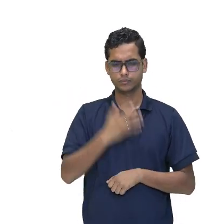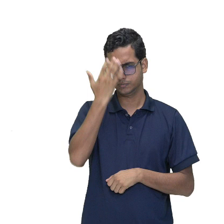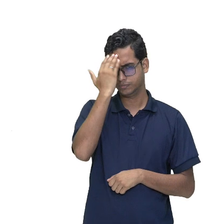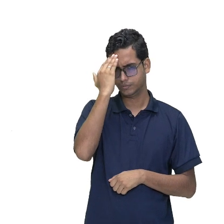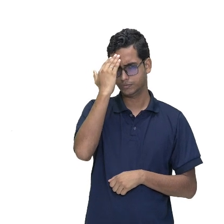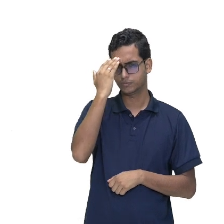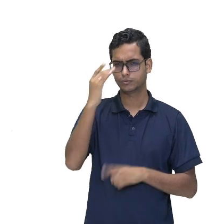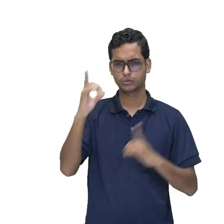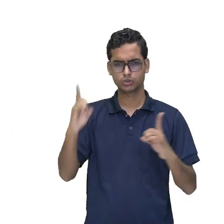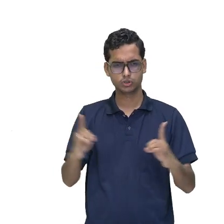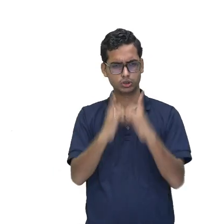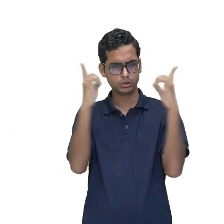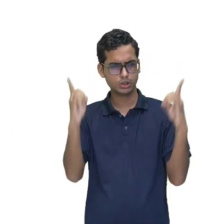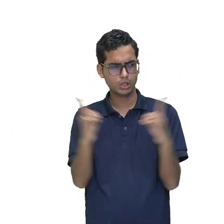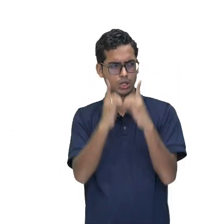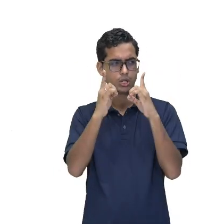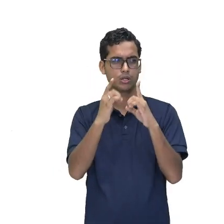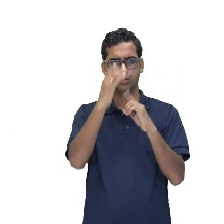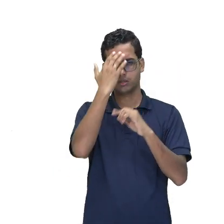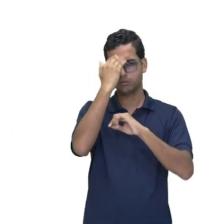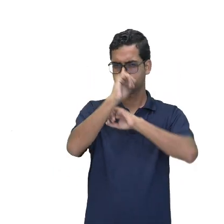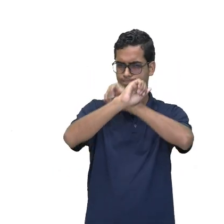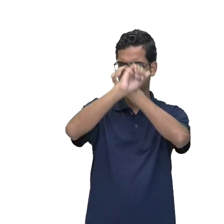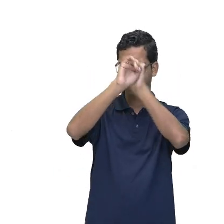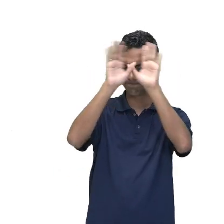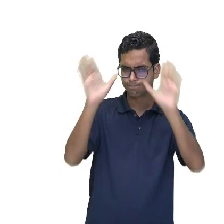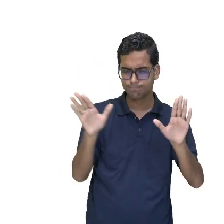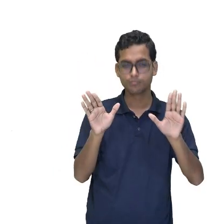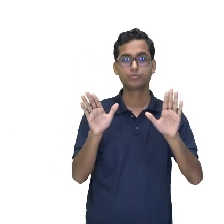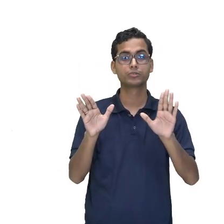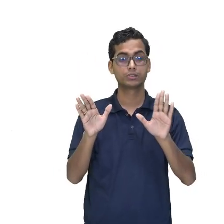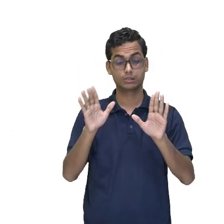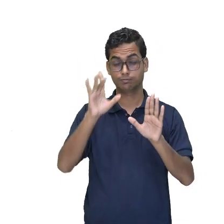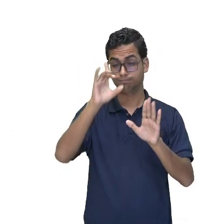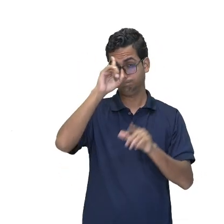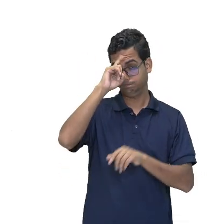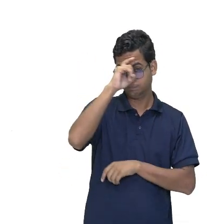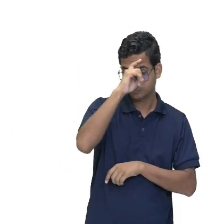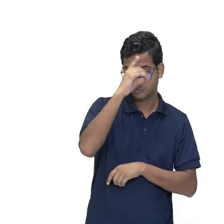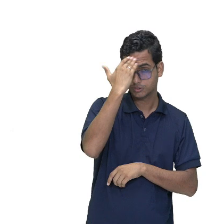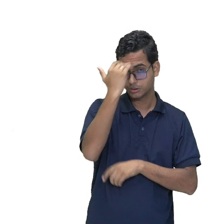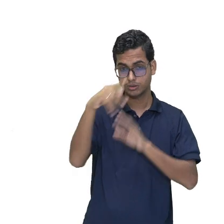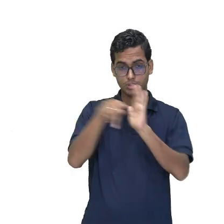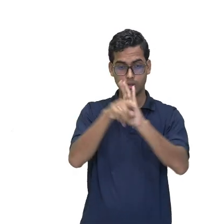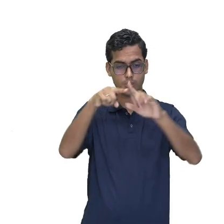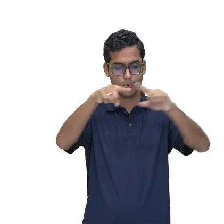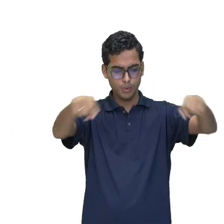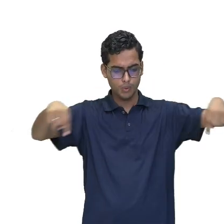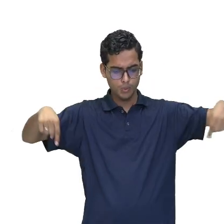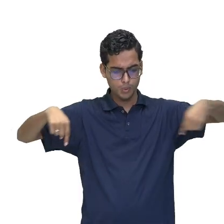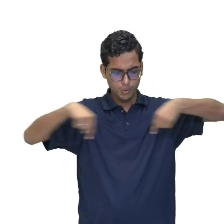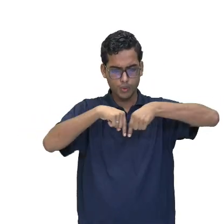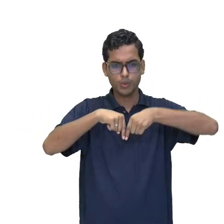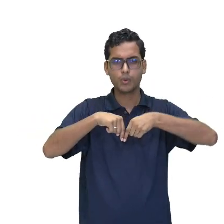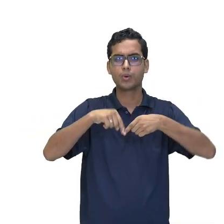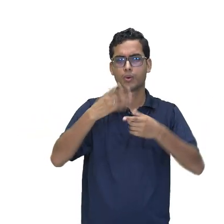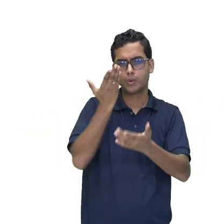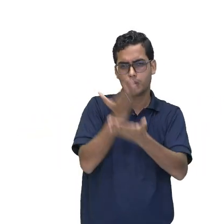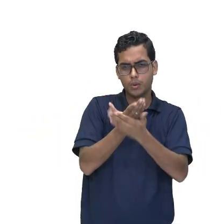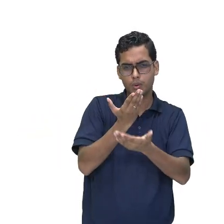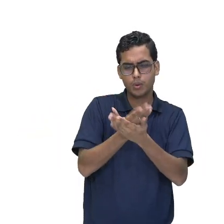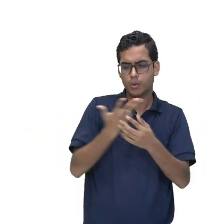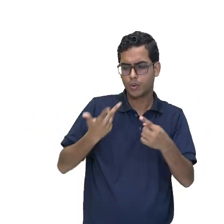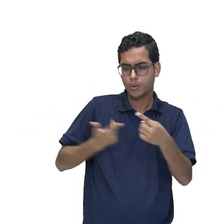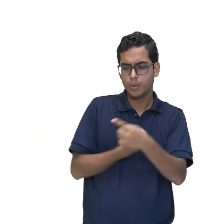mais didático, mais compreensível através dessas divisões, seria um pouco complicado de chegar na sala de aula e estudar a história e pegar tudo de uma vez. Não